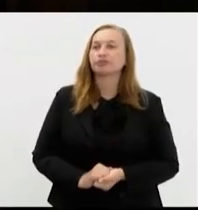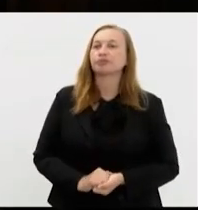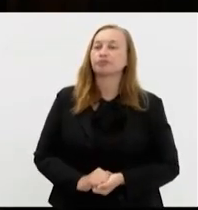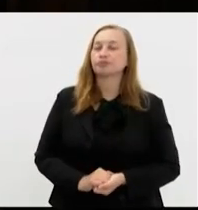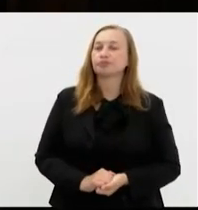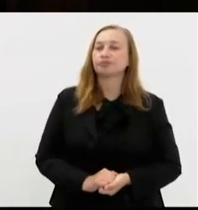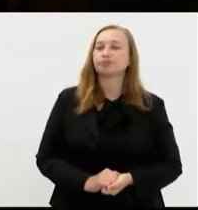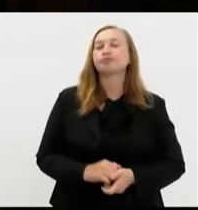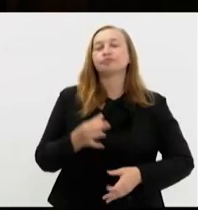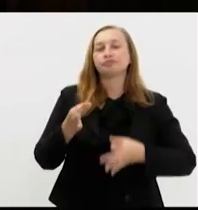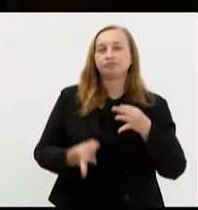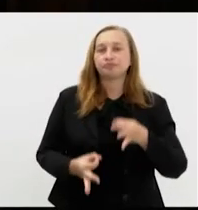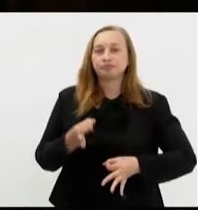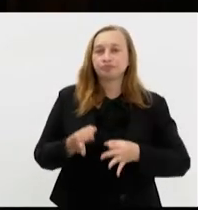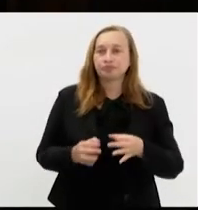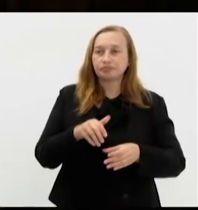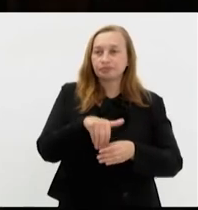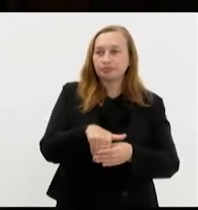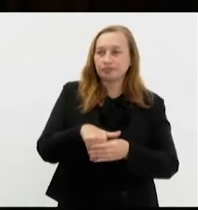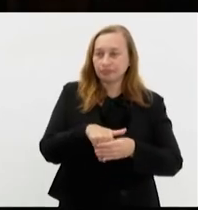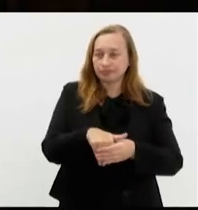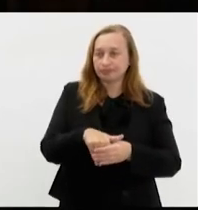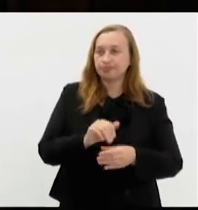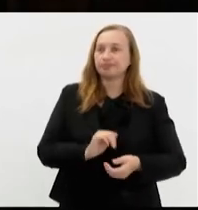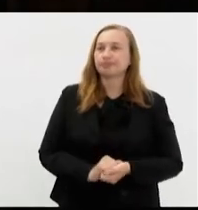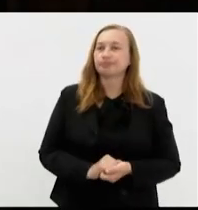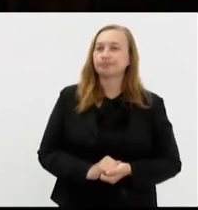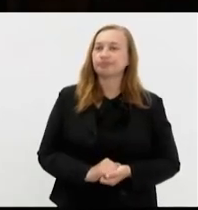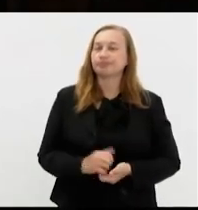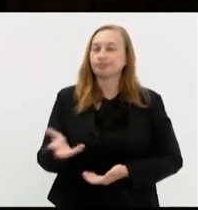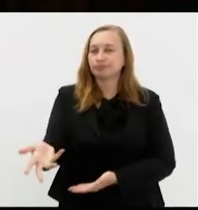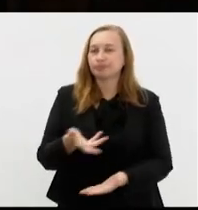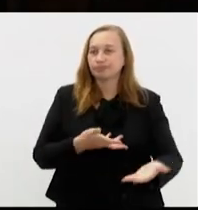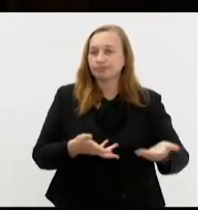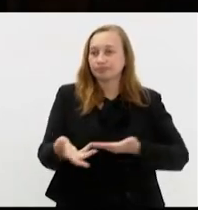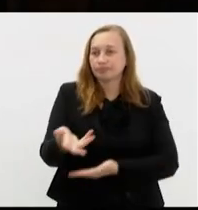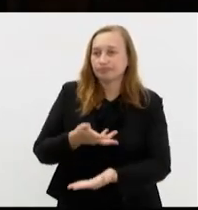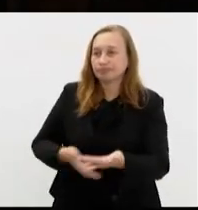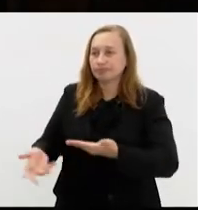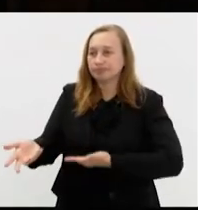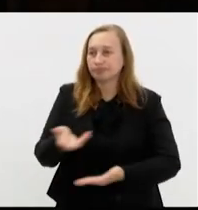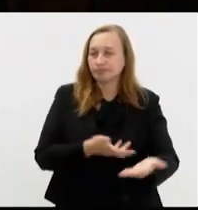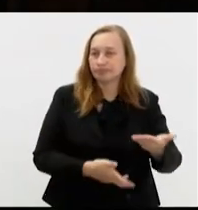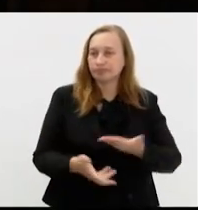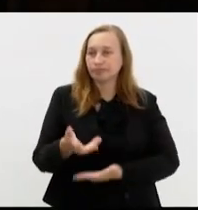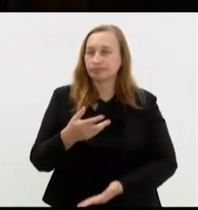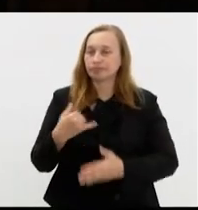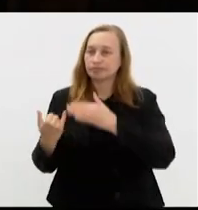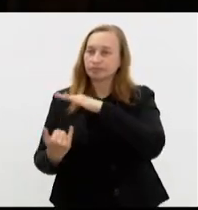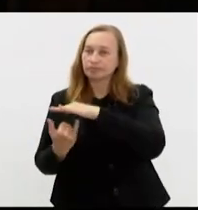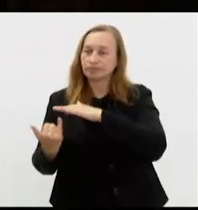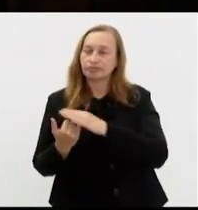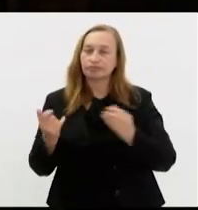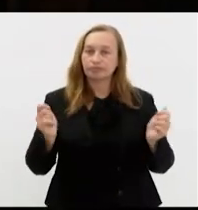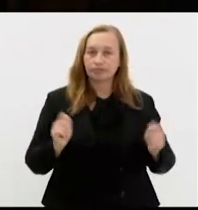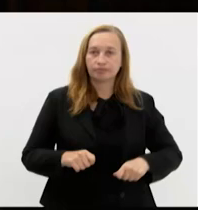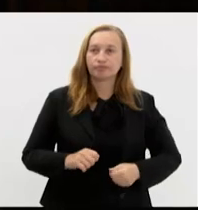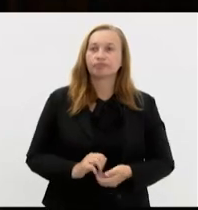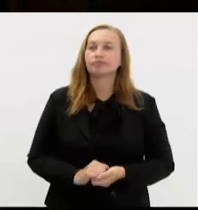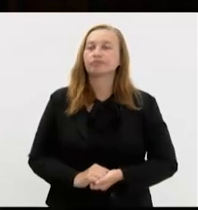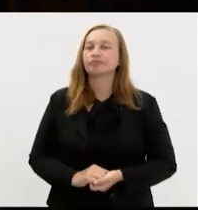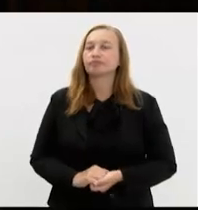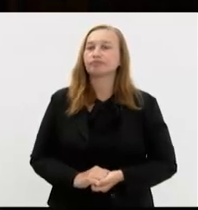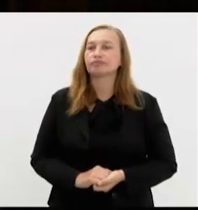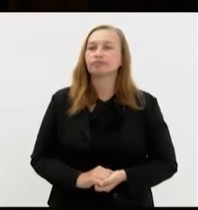meio da Justiça Eleitoral que essa mediação entre as instituições se torna possível